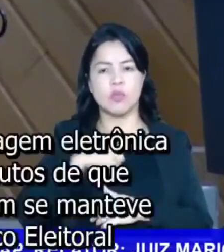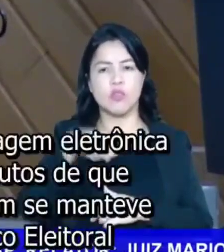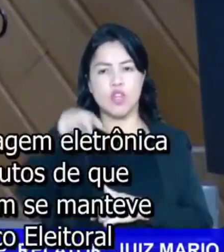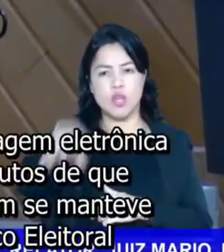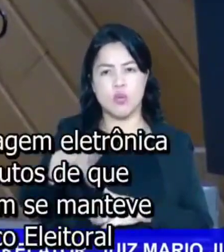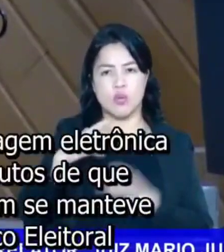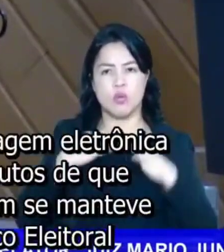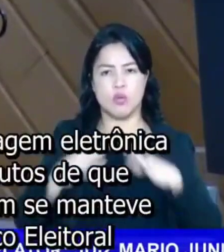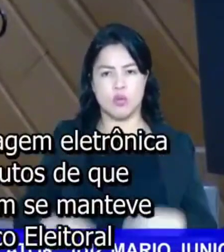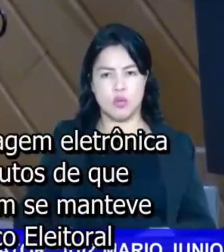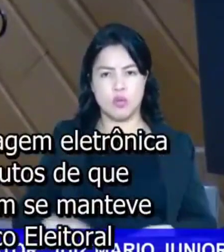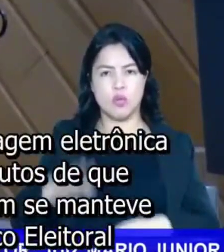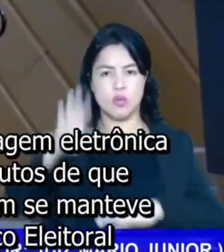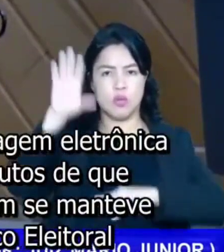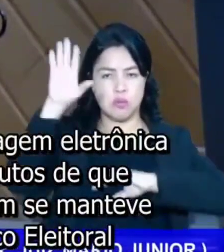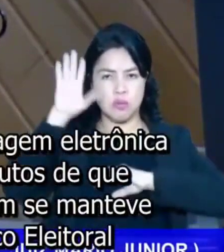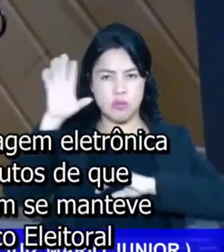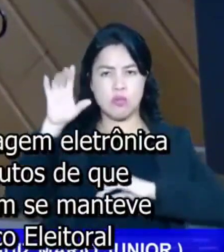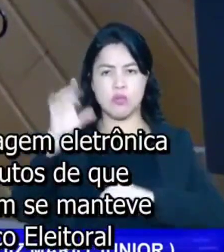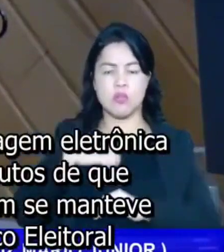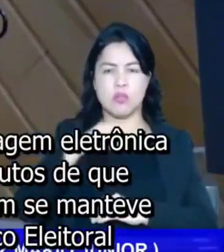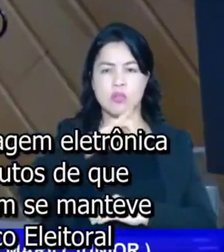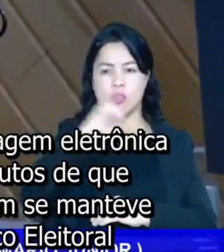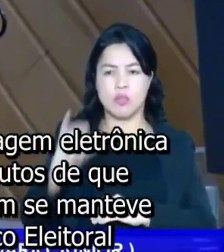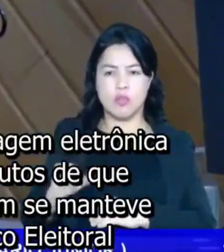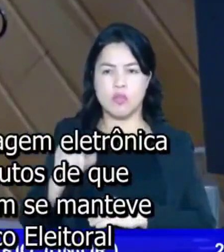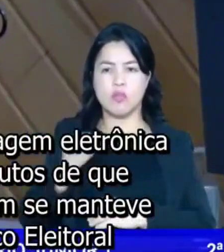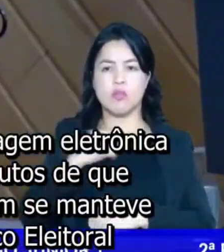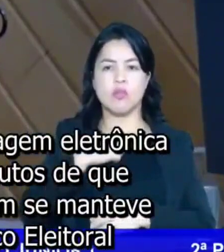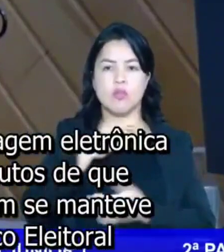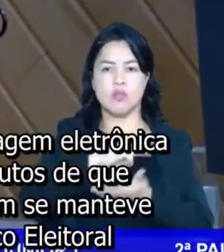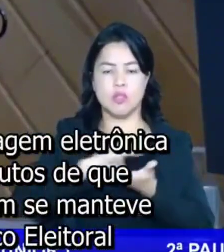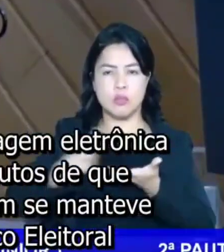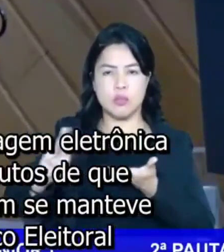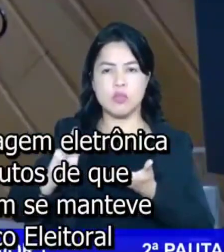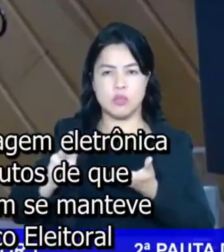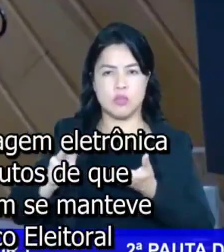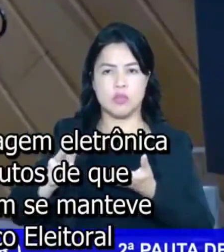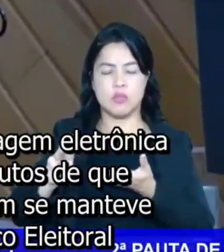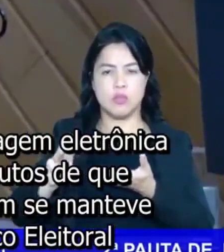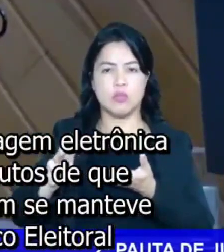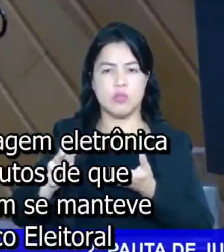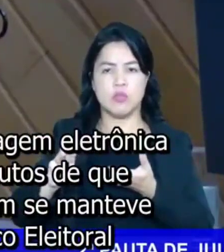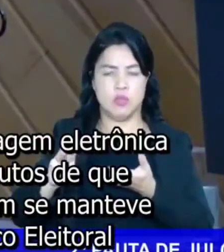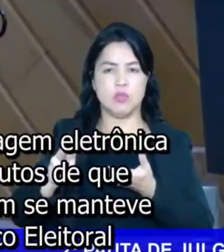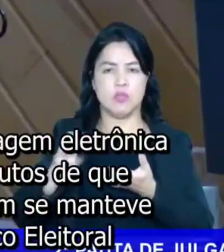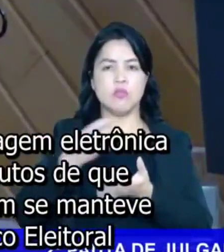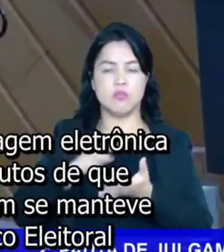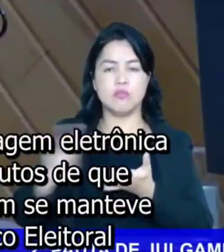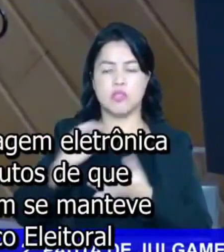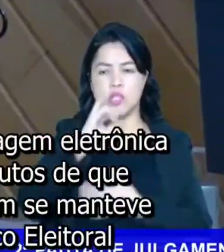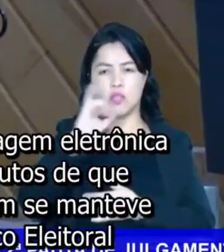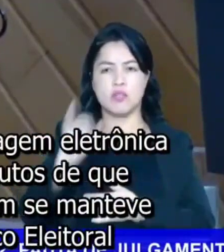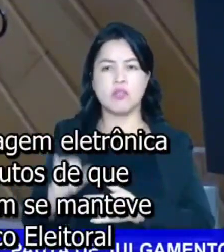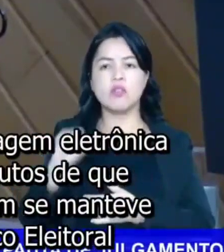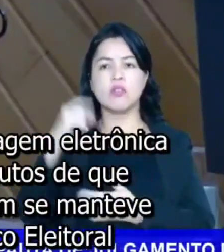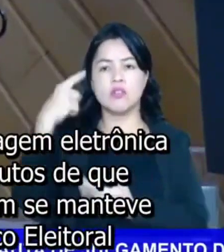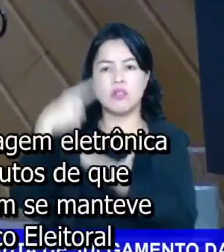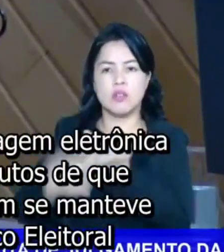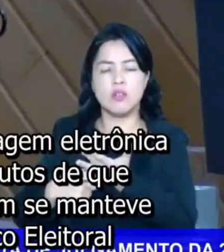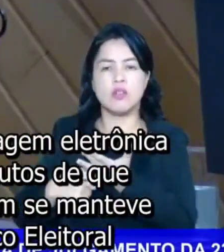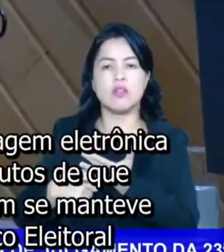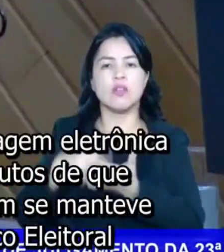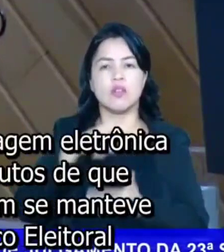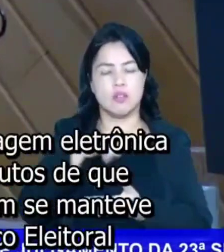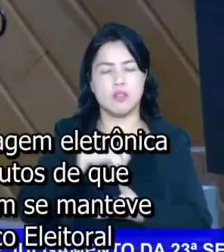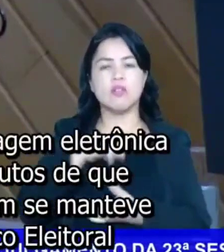o candidato foi citado pessoalmente por meio de mensagem eletrônica, né, instantânea, pelo WhatsApp, confirmada nos autos de